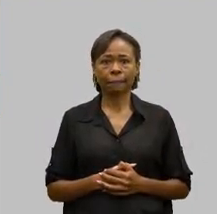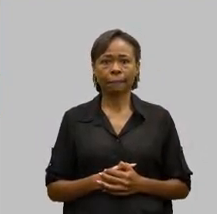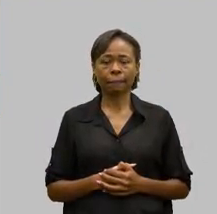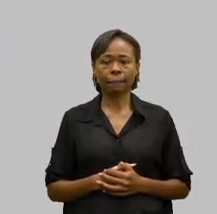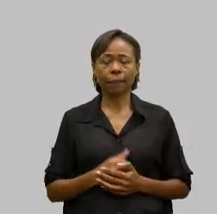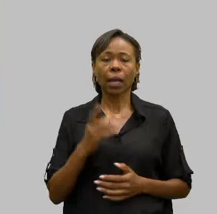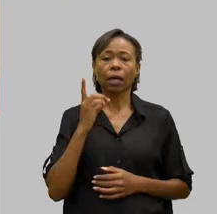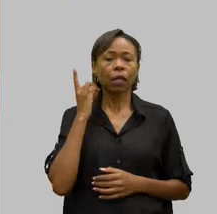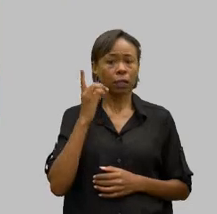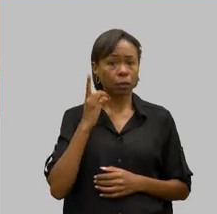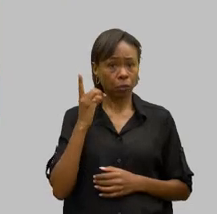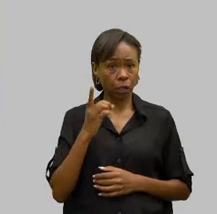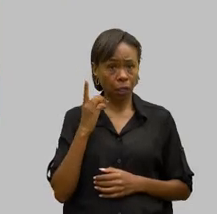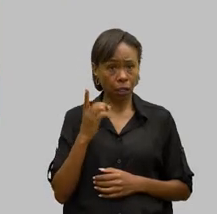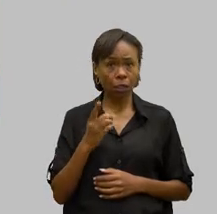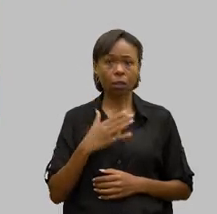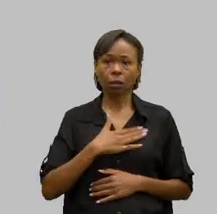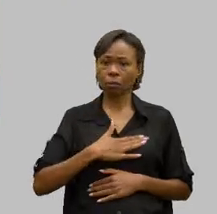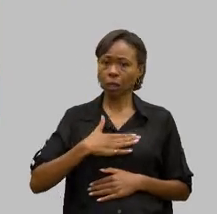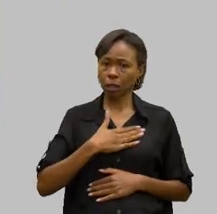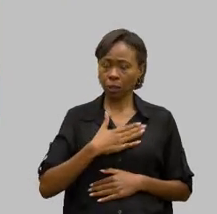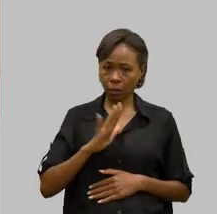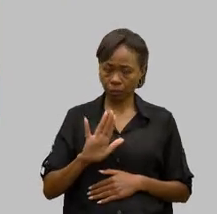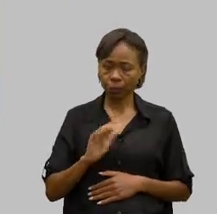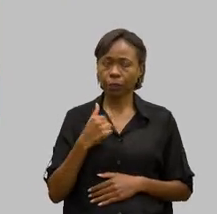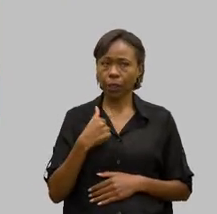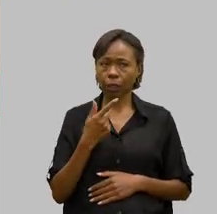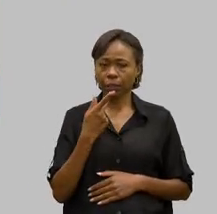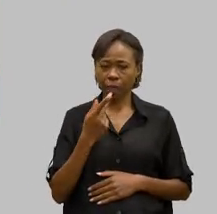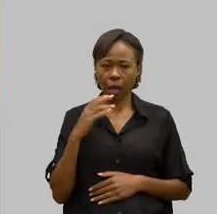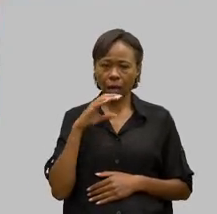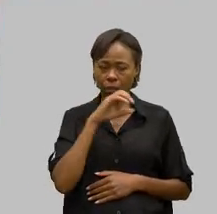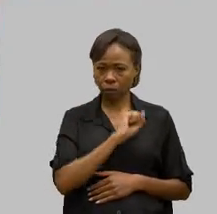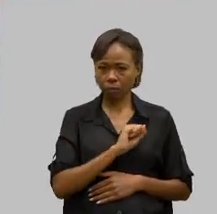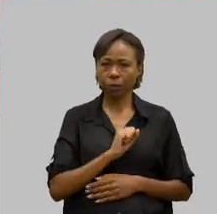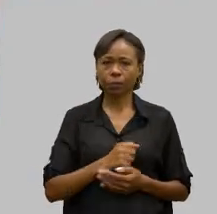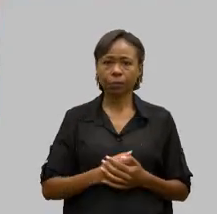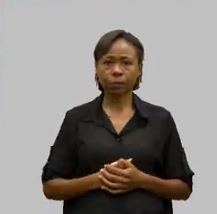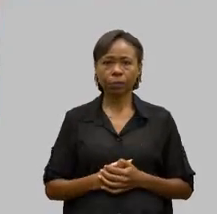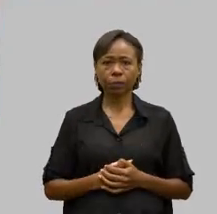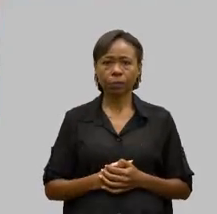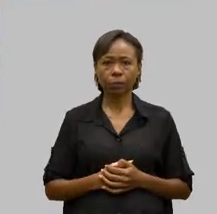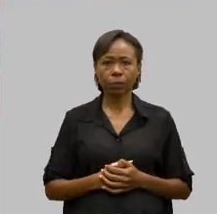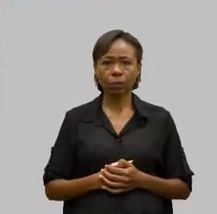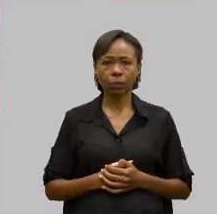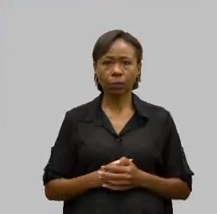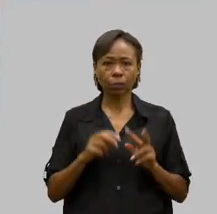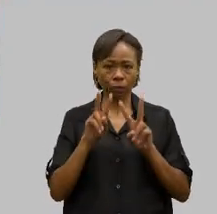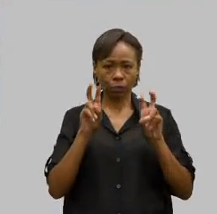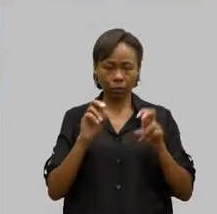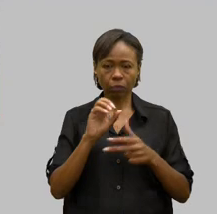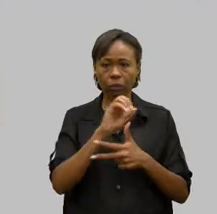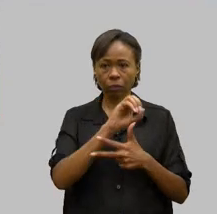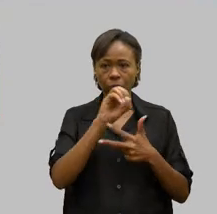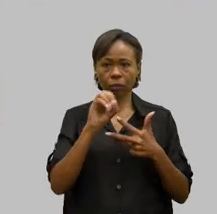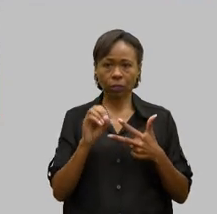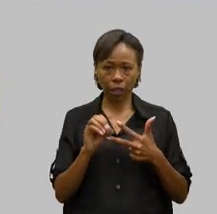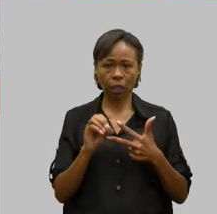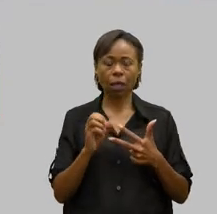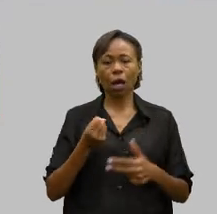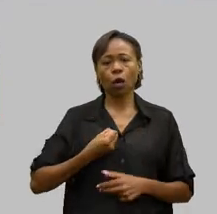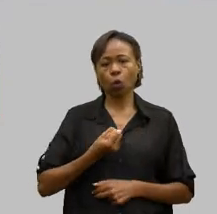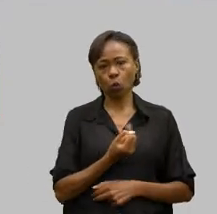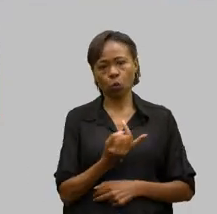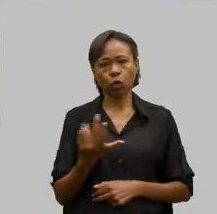Deputada, vou trazer rapidamente aqui o... Poxa. Sobre o Enem, esses números nós